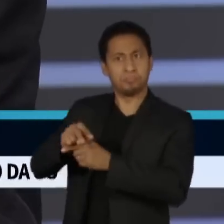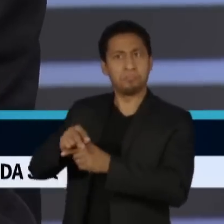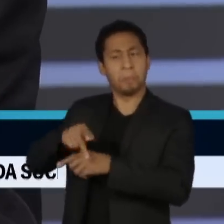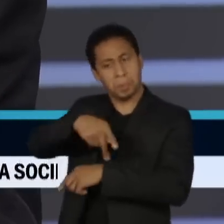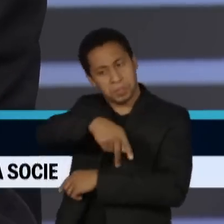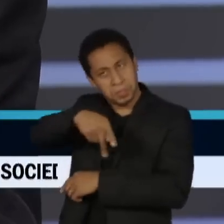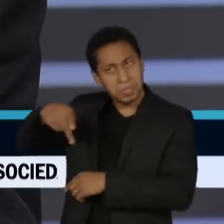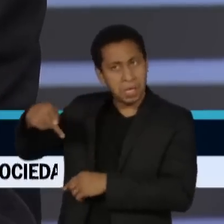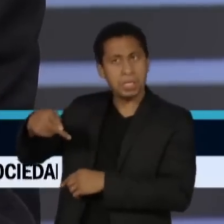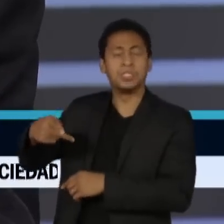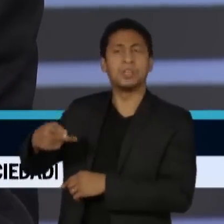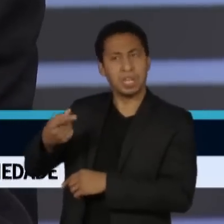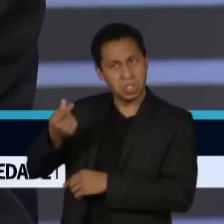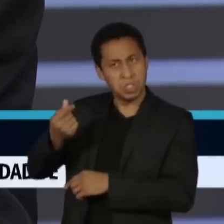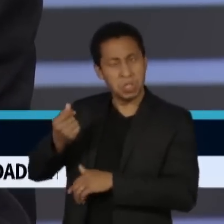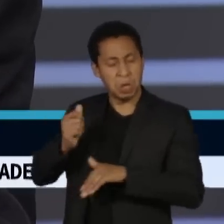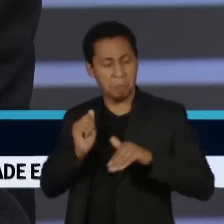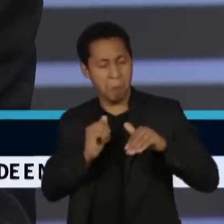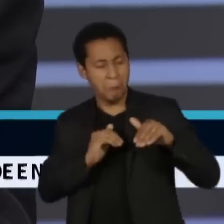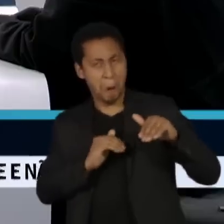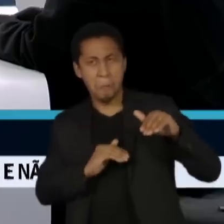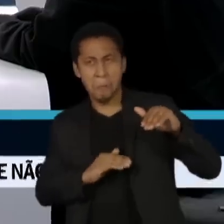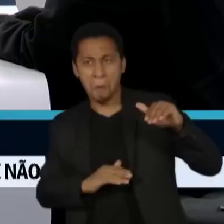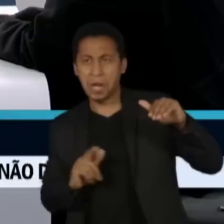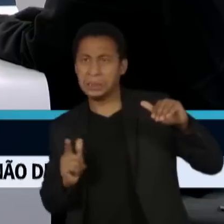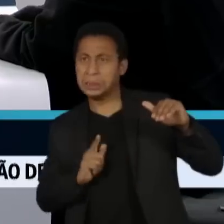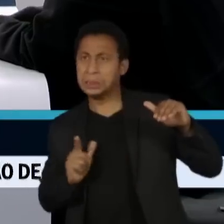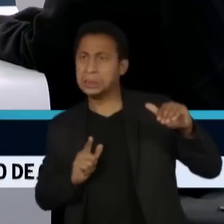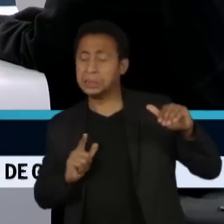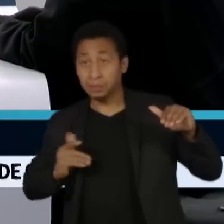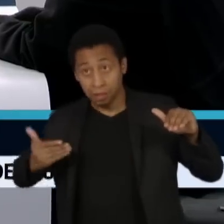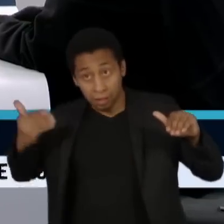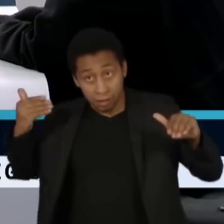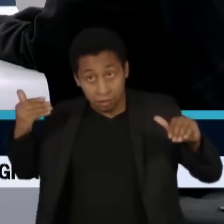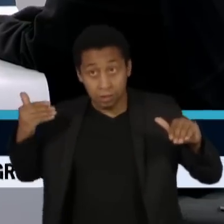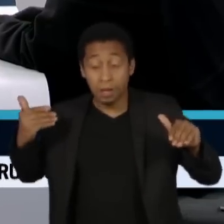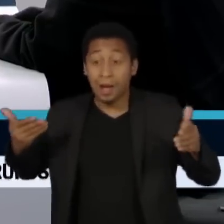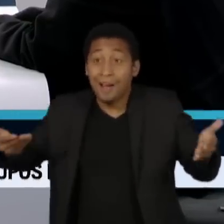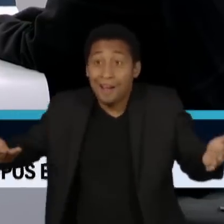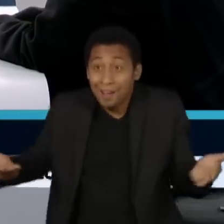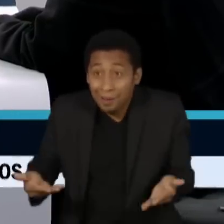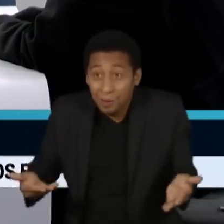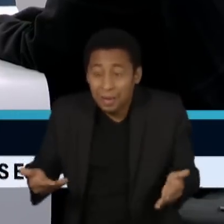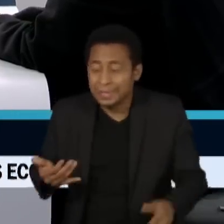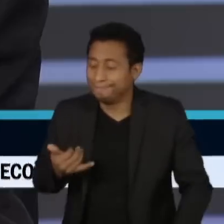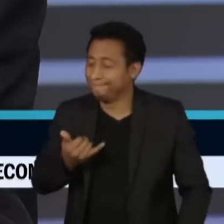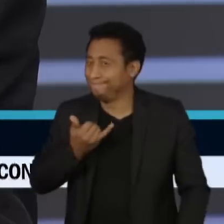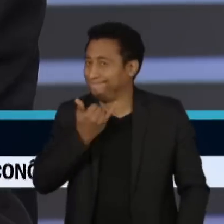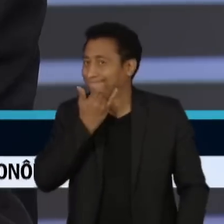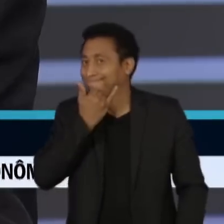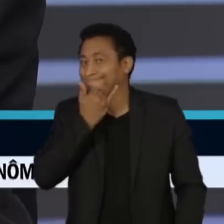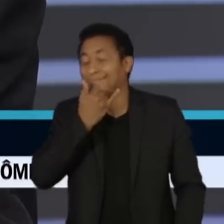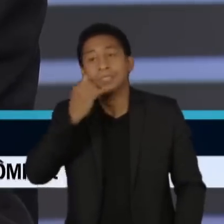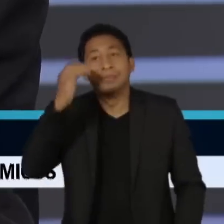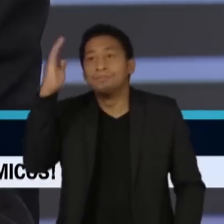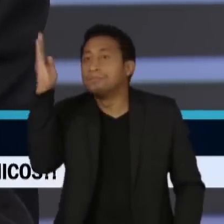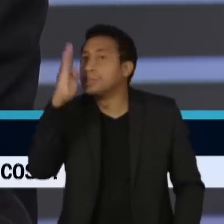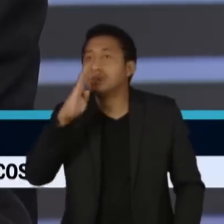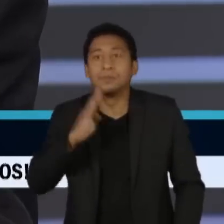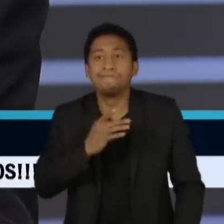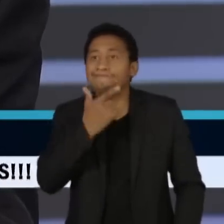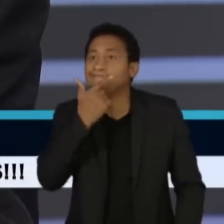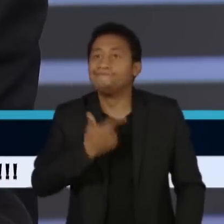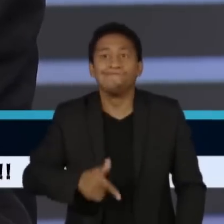ele herdou um estado quebrado né bolsonaro gastou tudo que não podia né claramente então